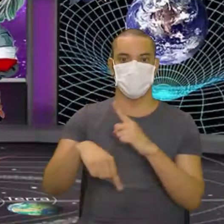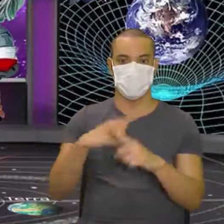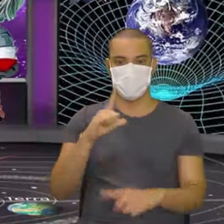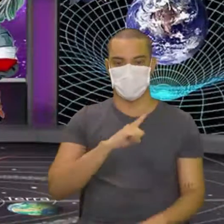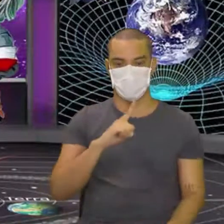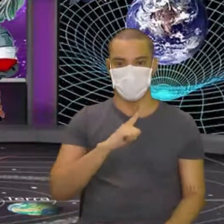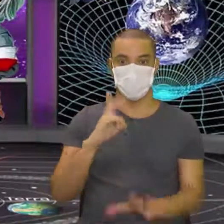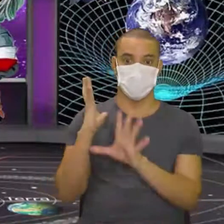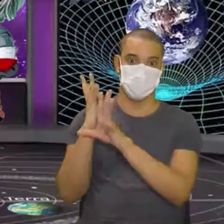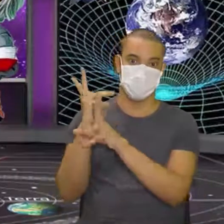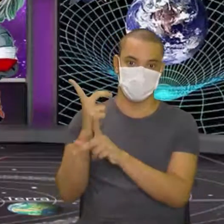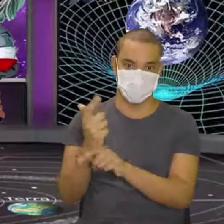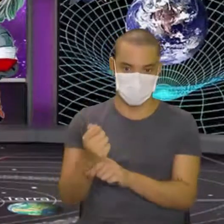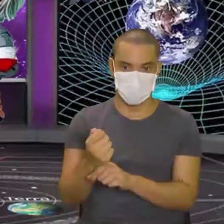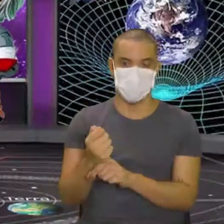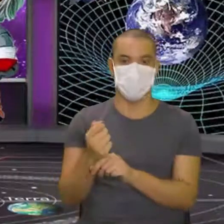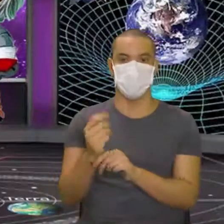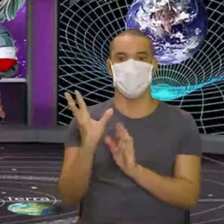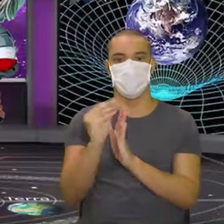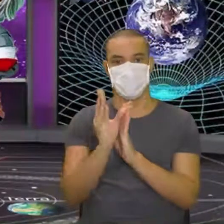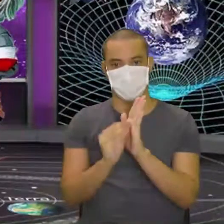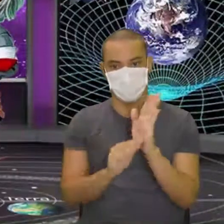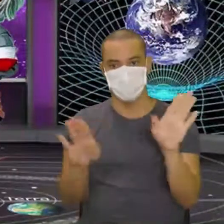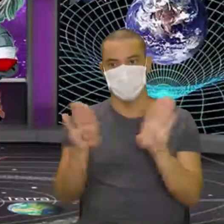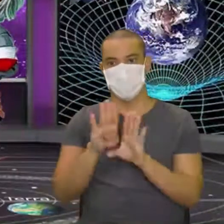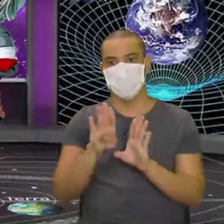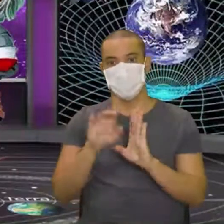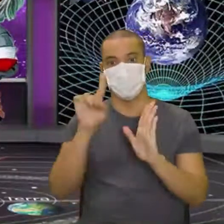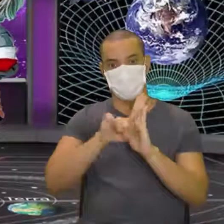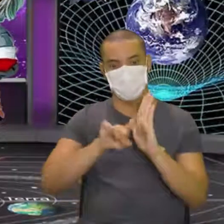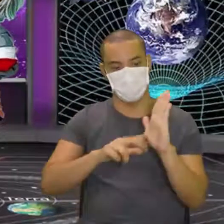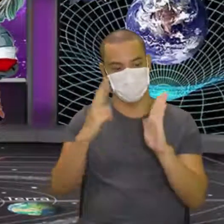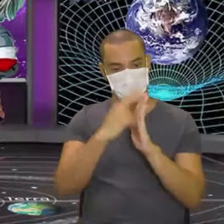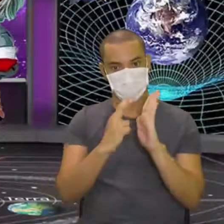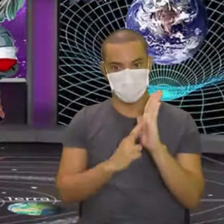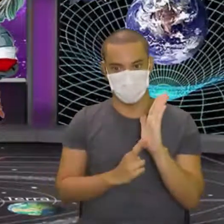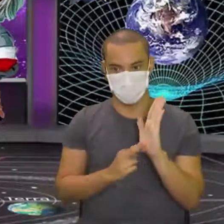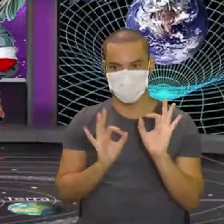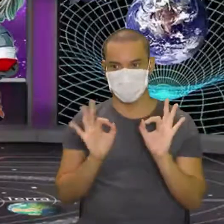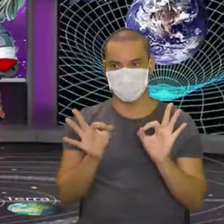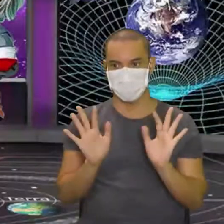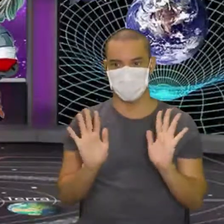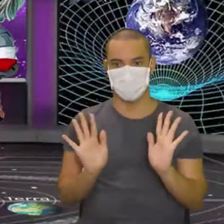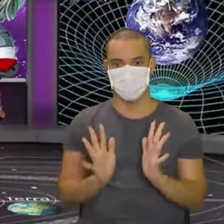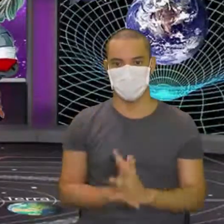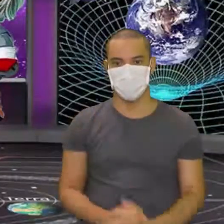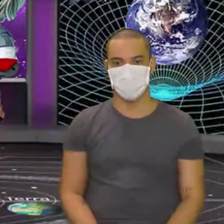revisão de conteúdo e também tem resolução de exercícios para vocês, tá? Tchau, tchau!